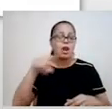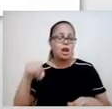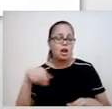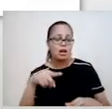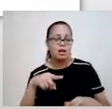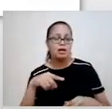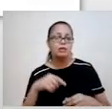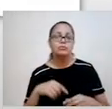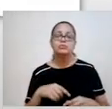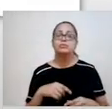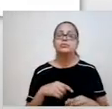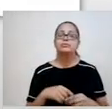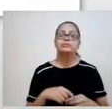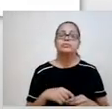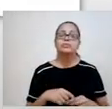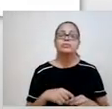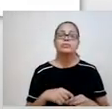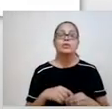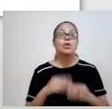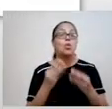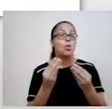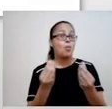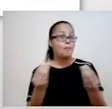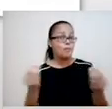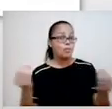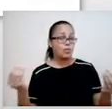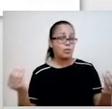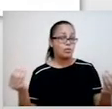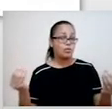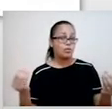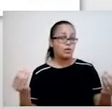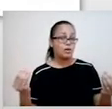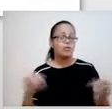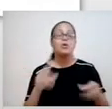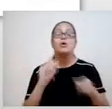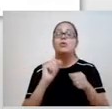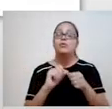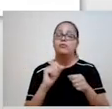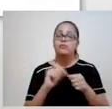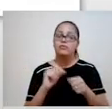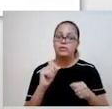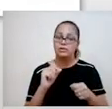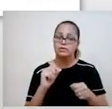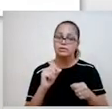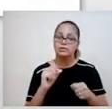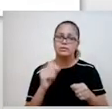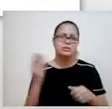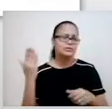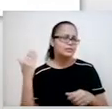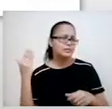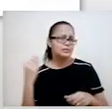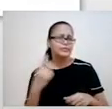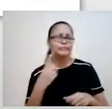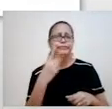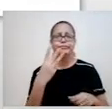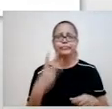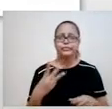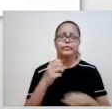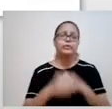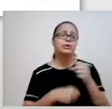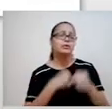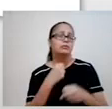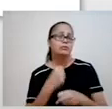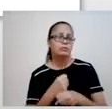não existiam no plural. O verbo concorda, né? O fazer também. Quantas pessoas não falam faziam mais de 13 anos? Ele é impessoal, então ele